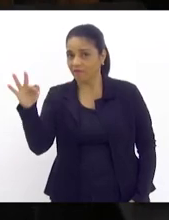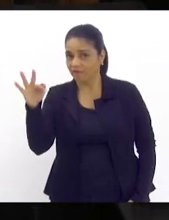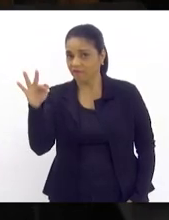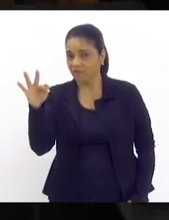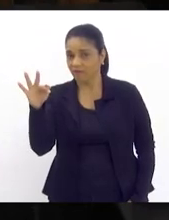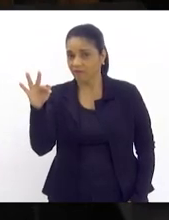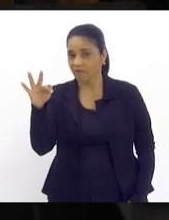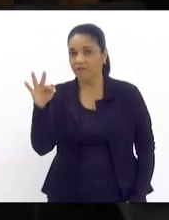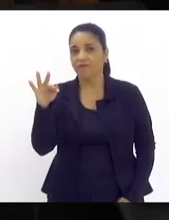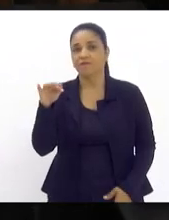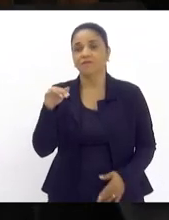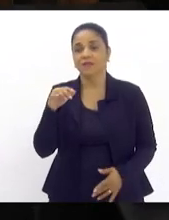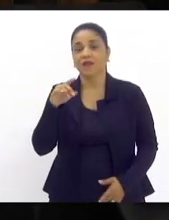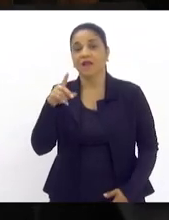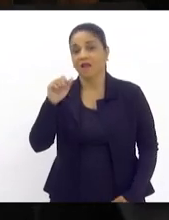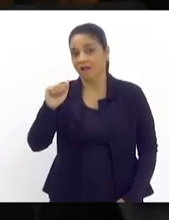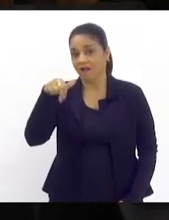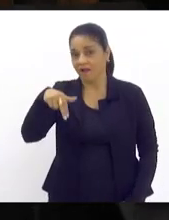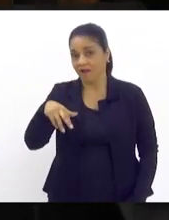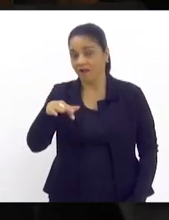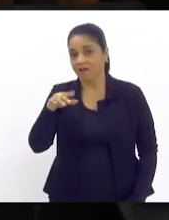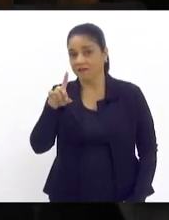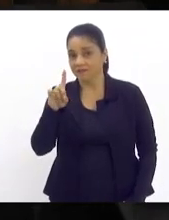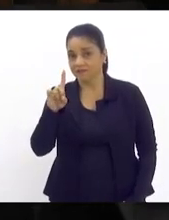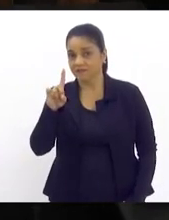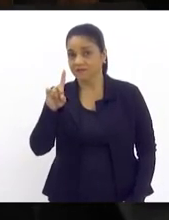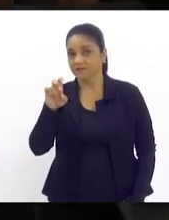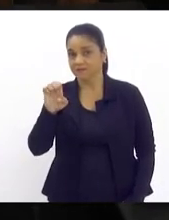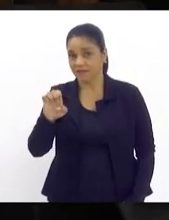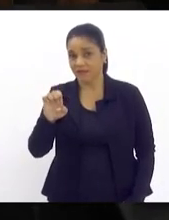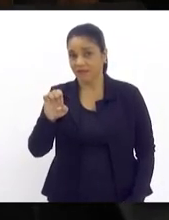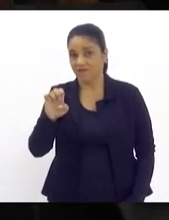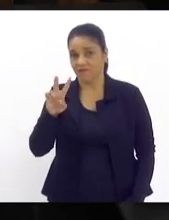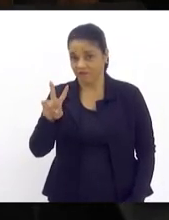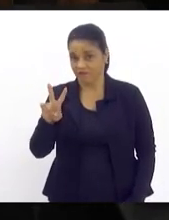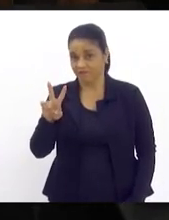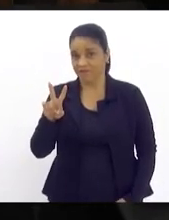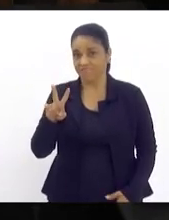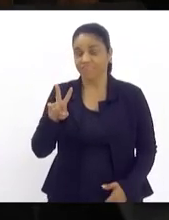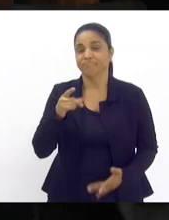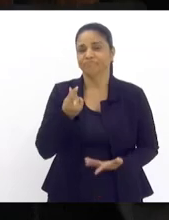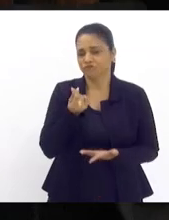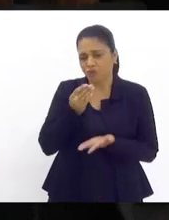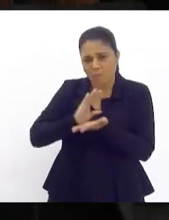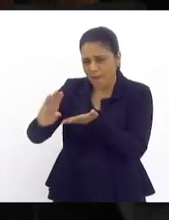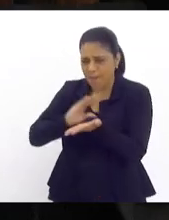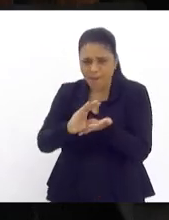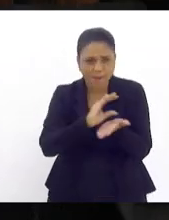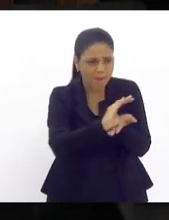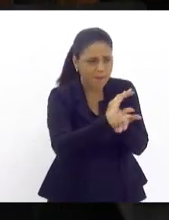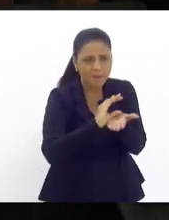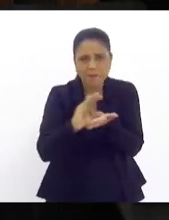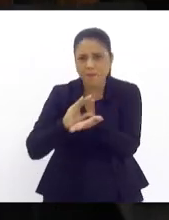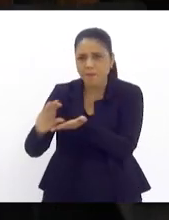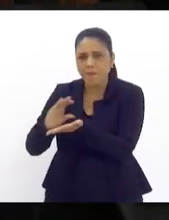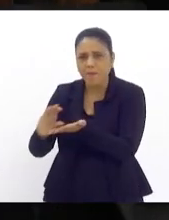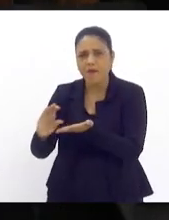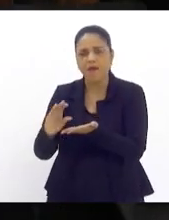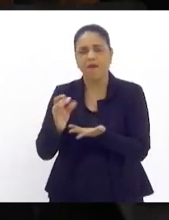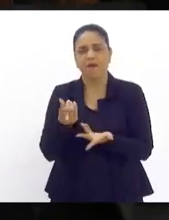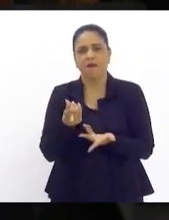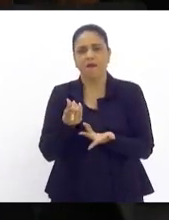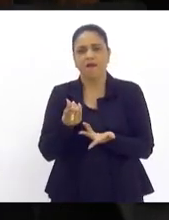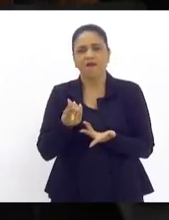Se a Ambev, que gasta rios de dinheiro para propagar as